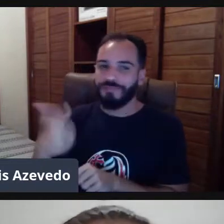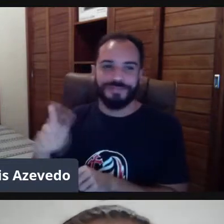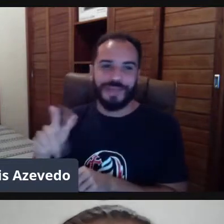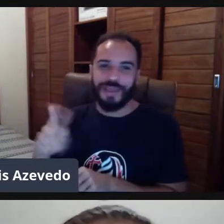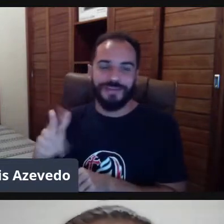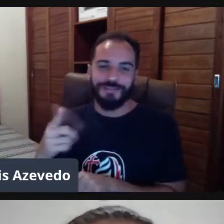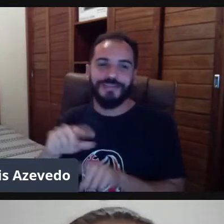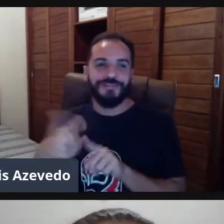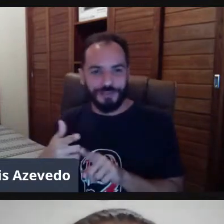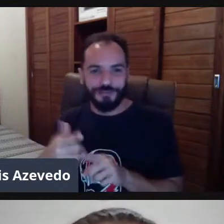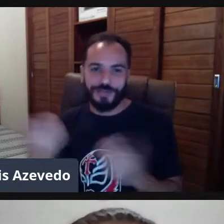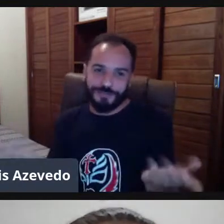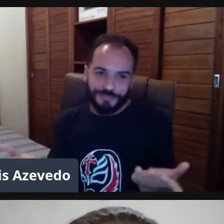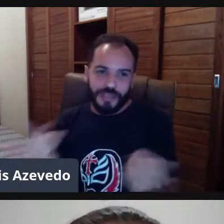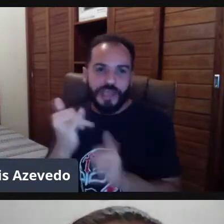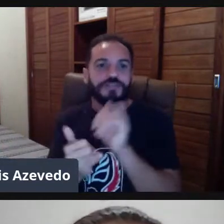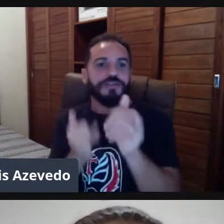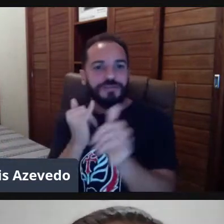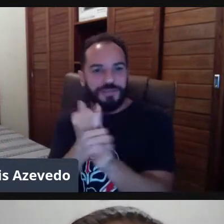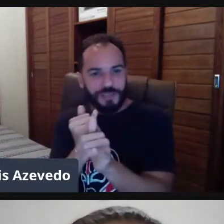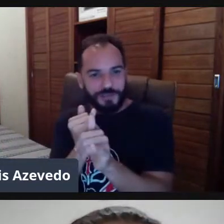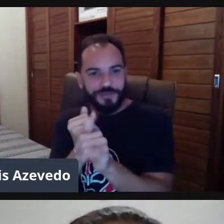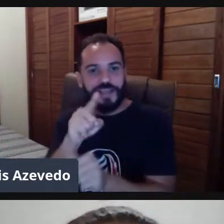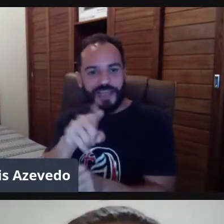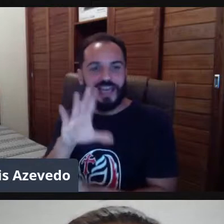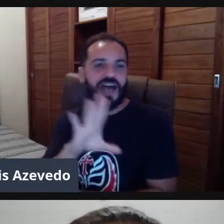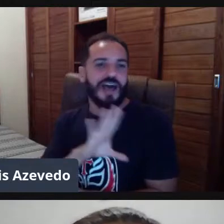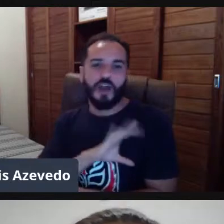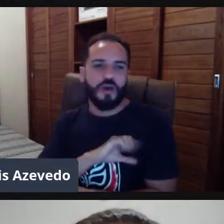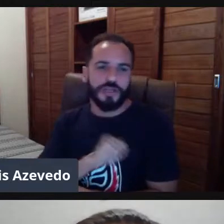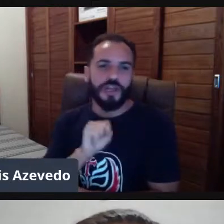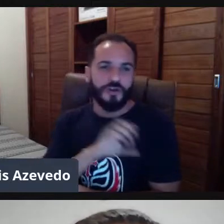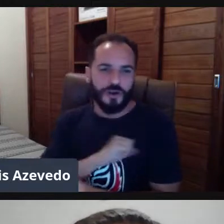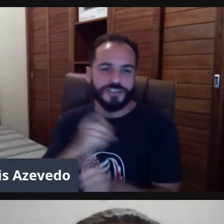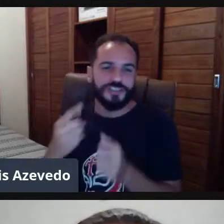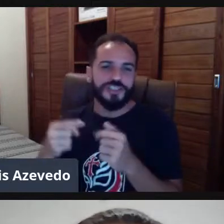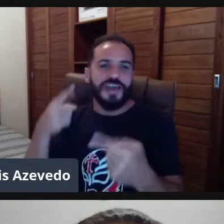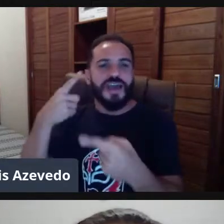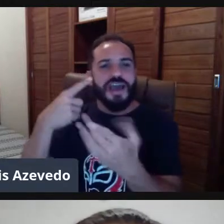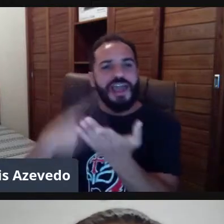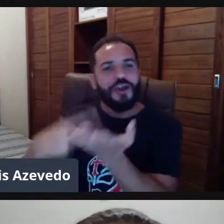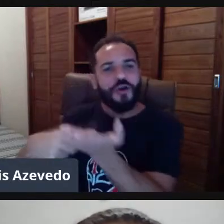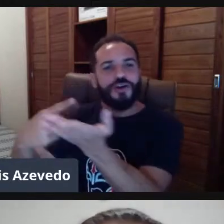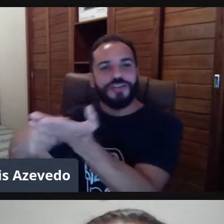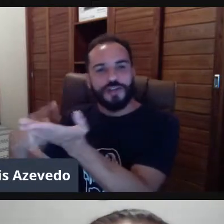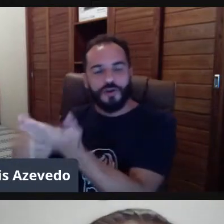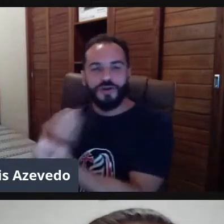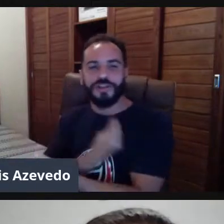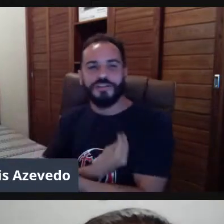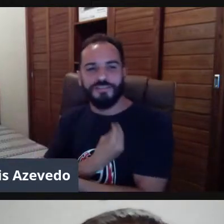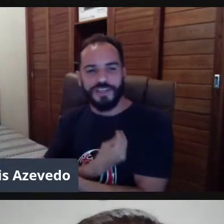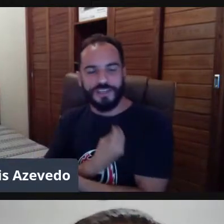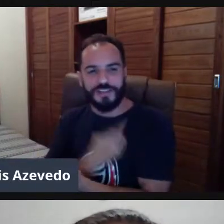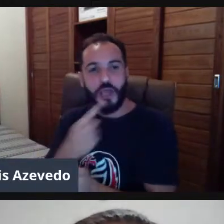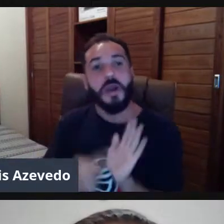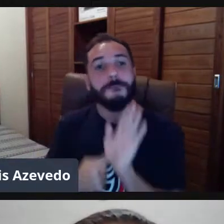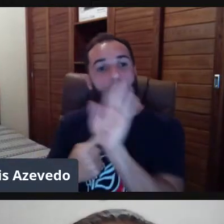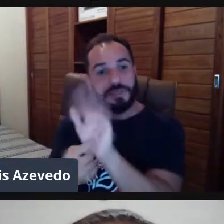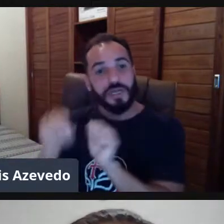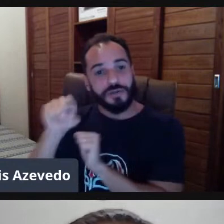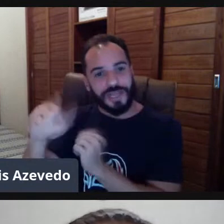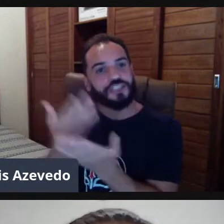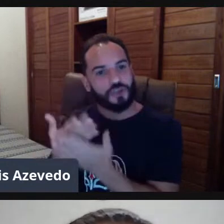os novatos, e aquele burburinho todo na escola, mostrando que existe vida. Né?